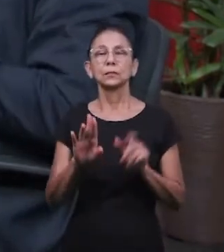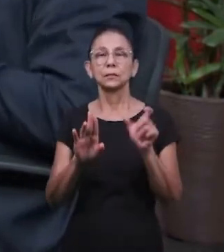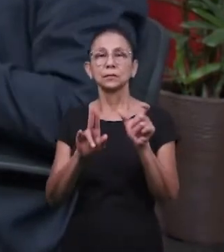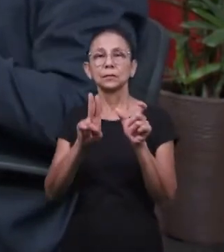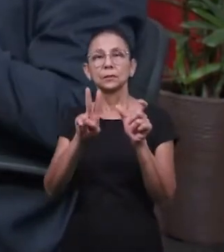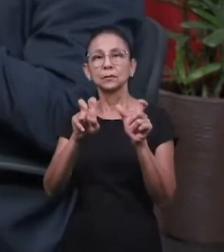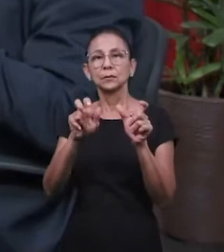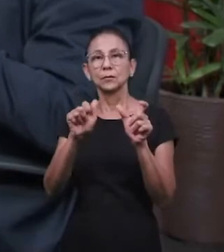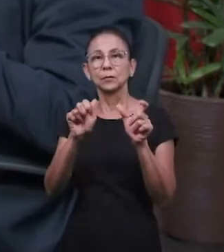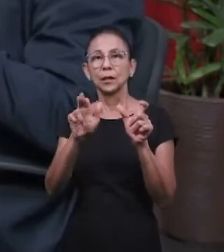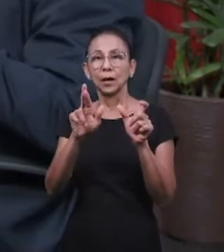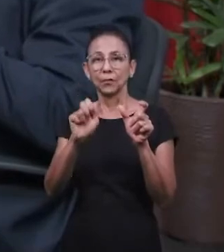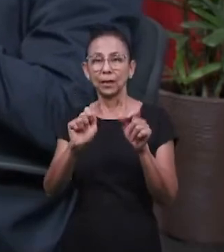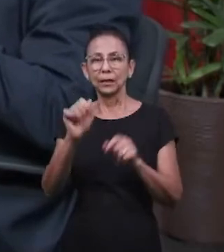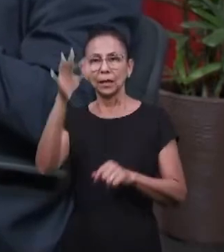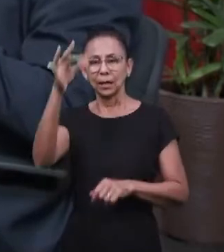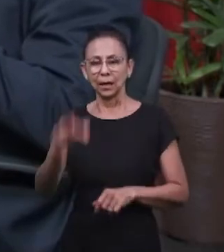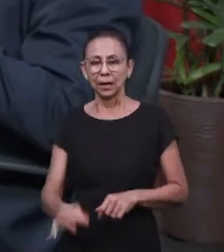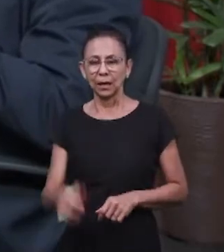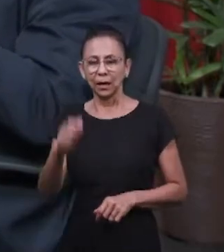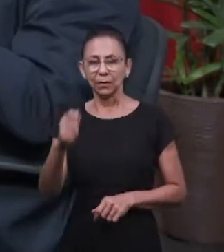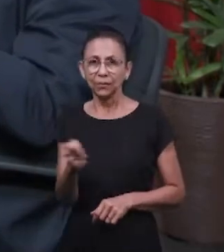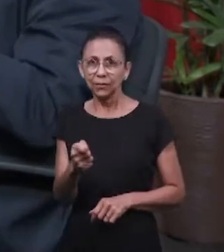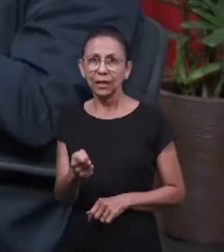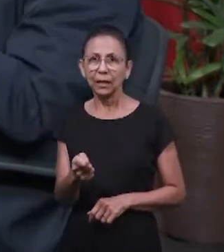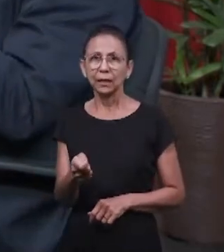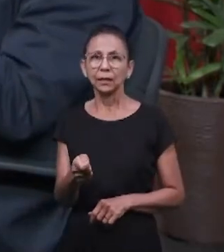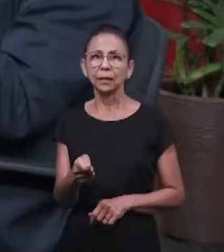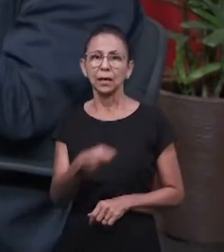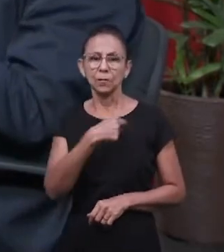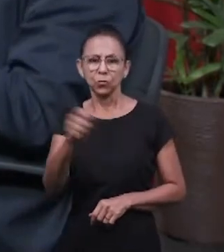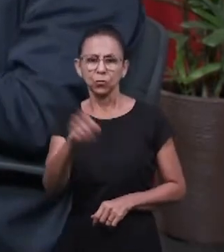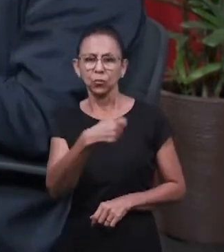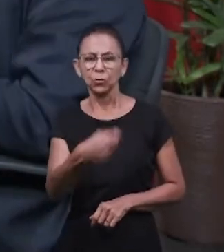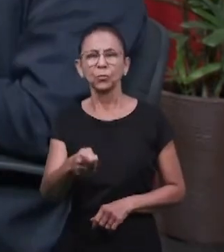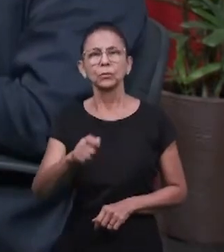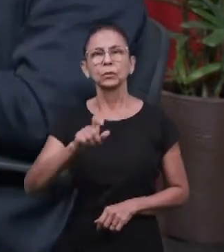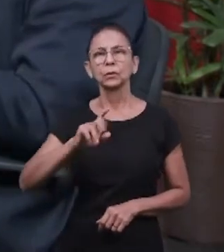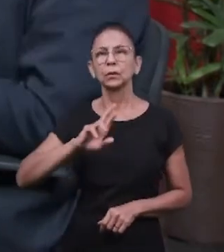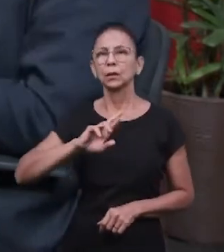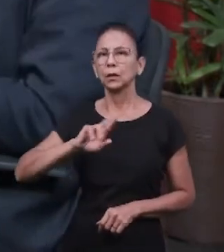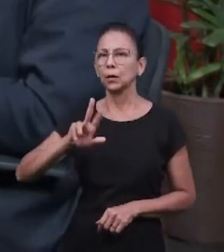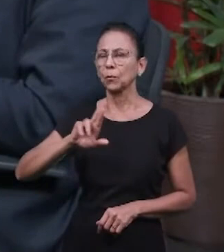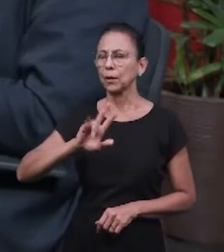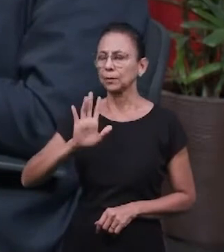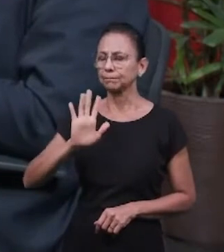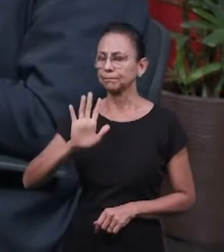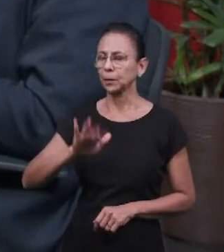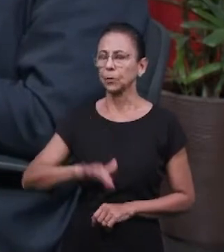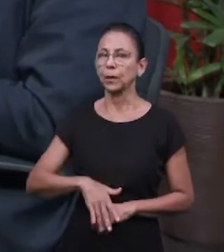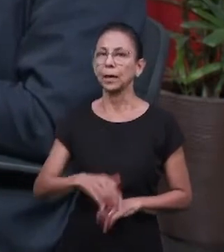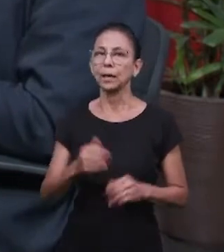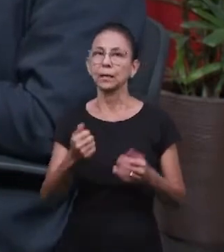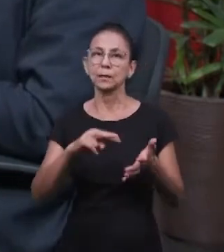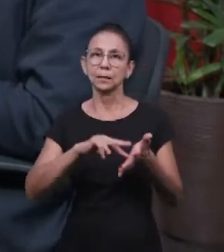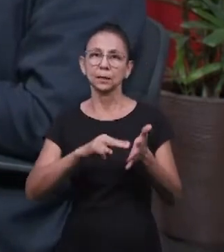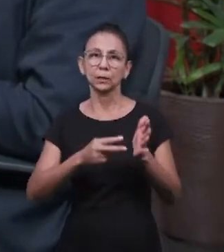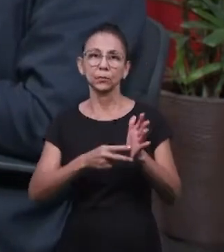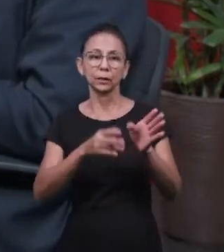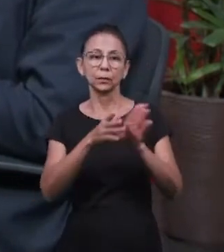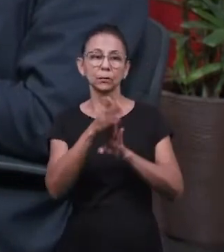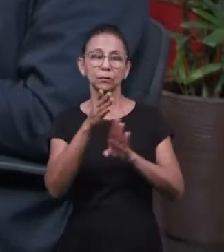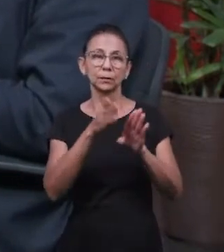discipline. A terceira coisa que eu lembro aqui, ó, é não ensine nada sobre a vida com Deus. Ó, você não sabe, a coisa mais importante na vida do